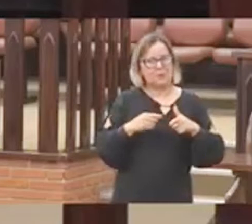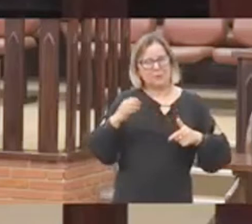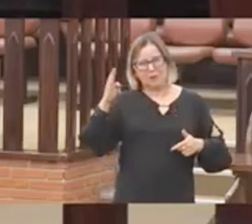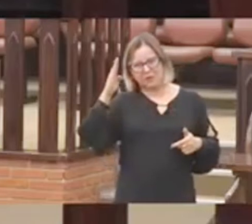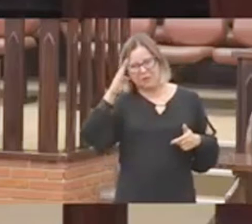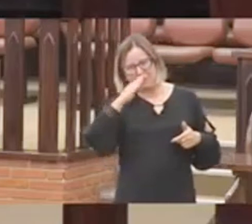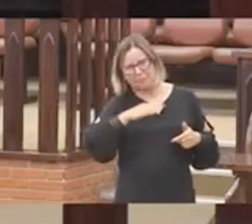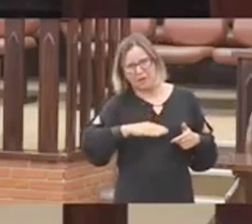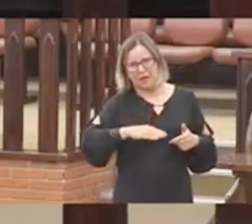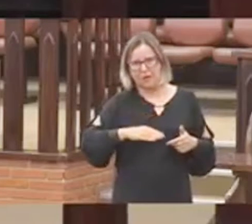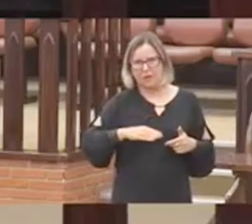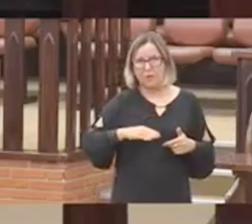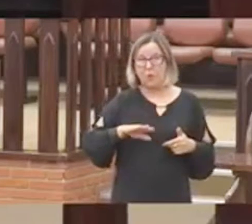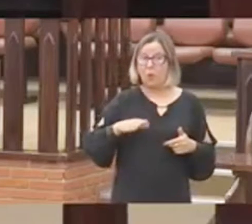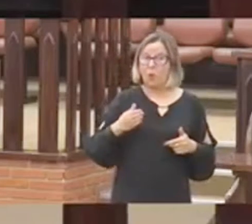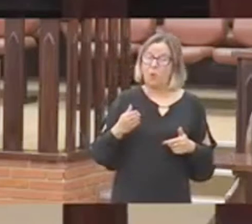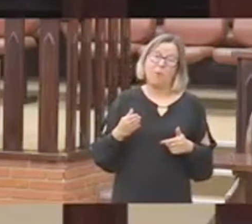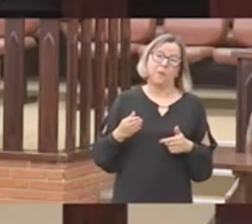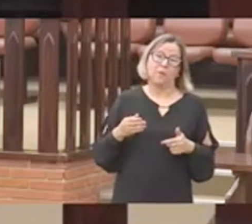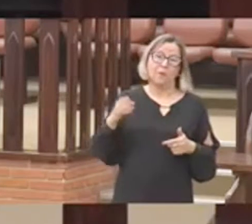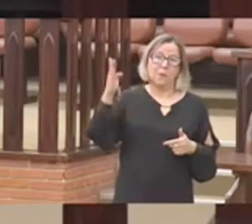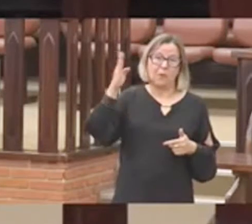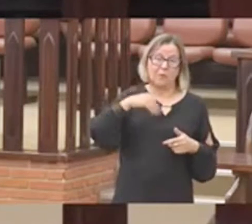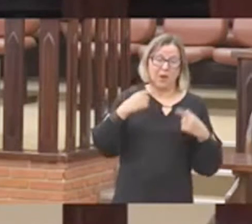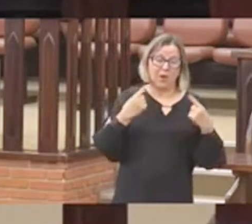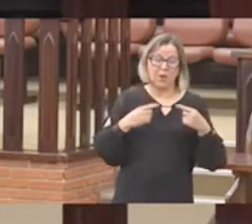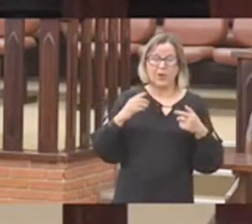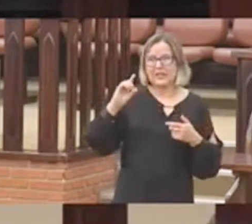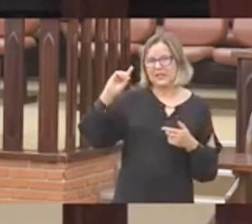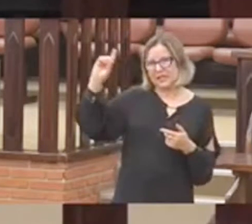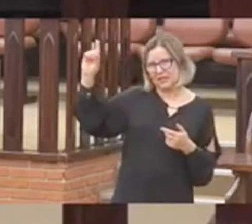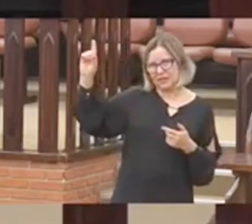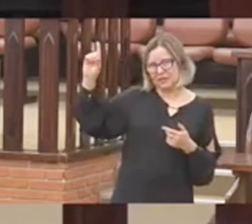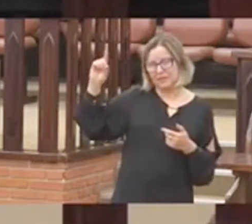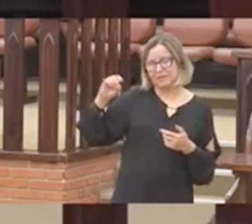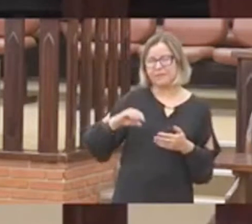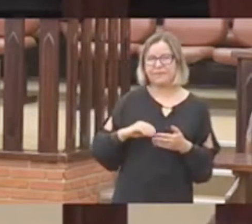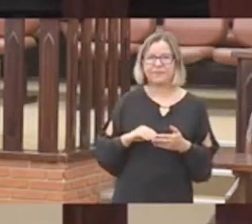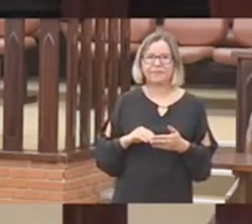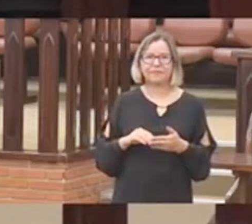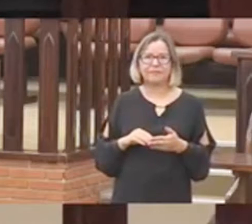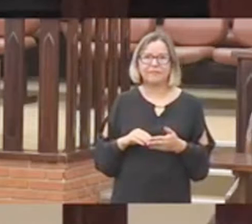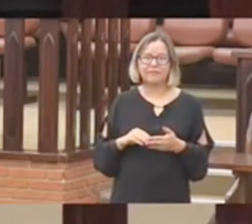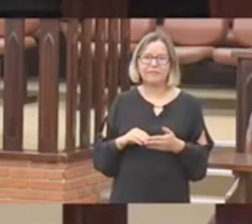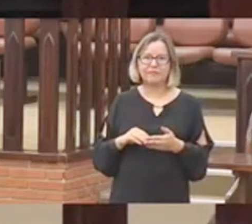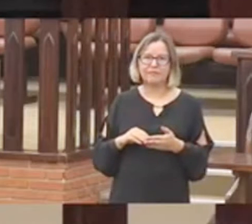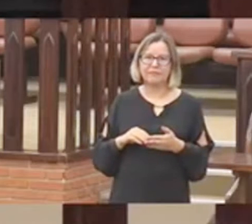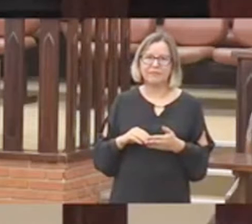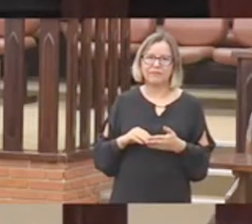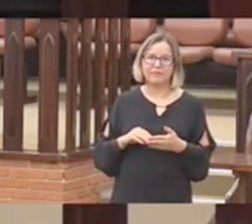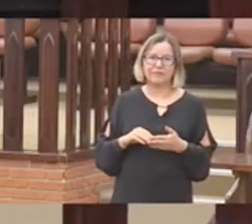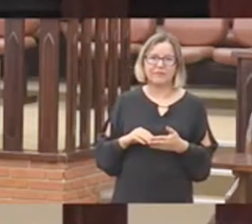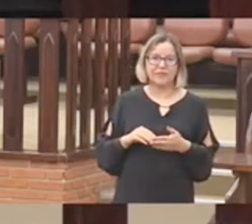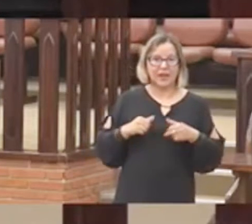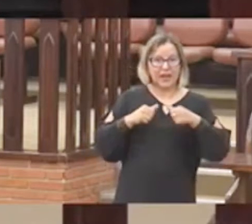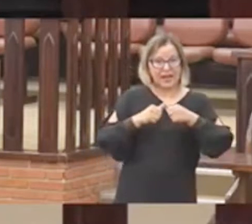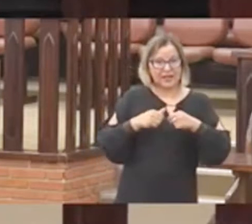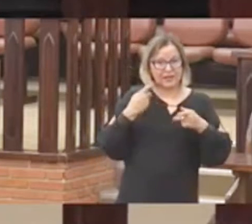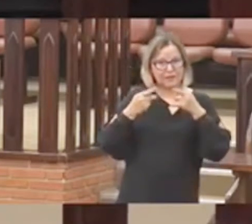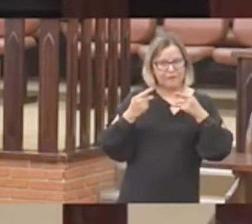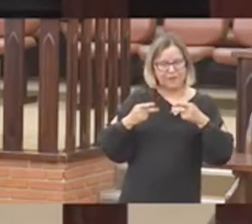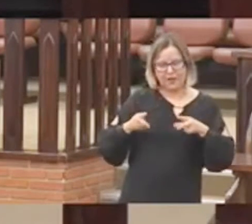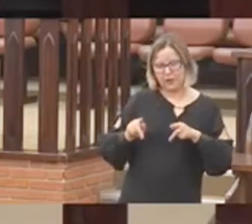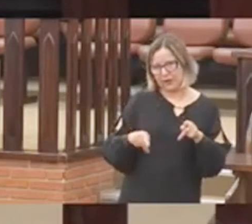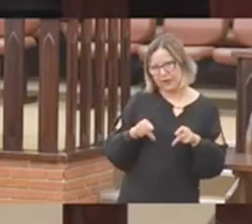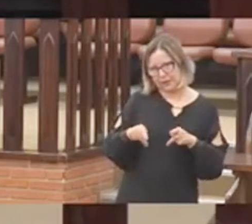argumento do mal contra Deus. Basicamente, ele assim é resumido. Se